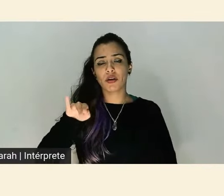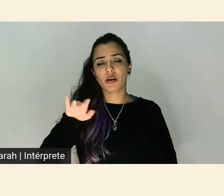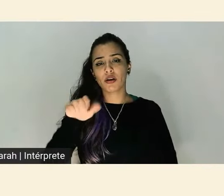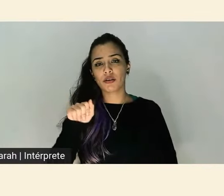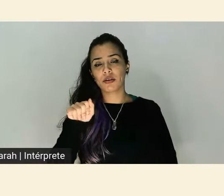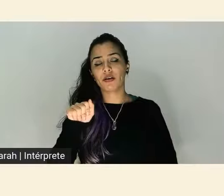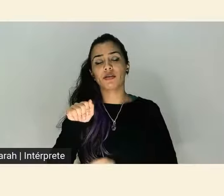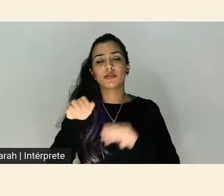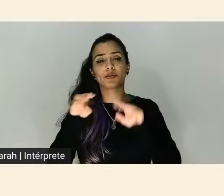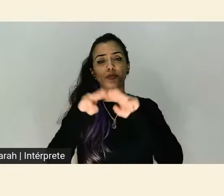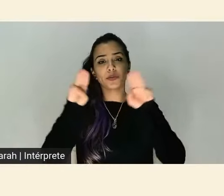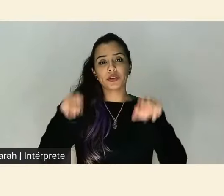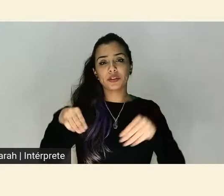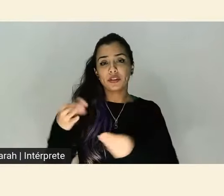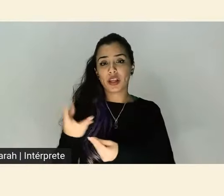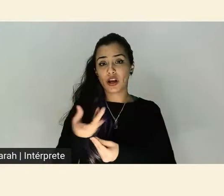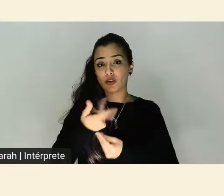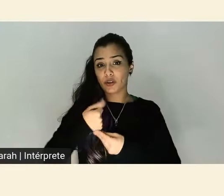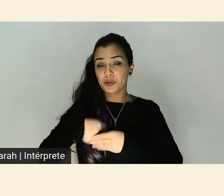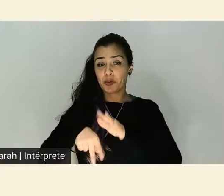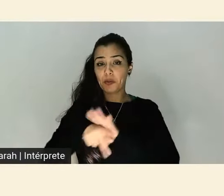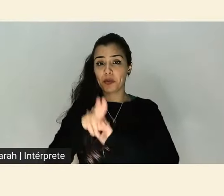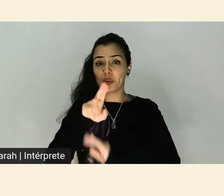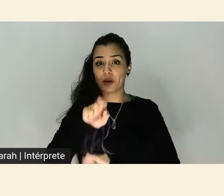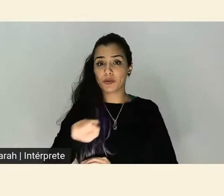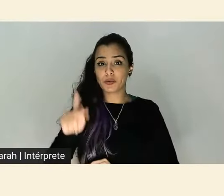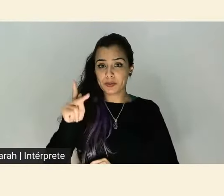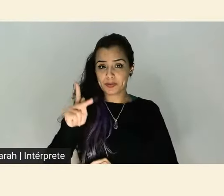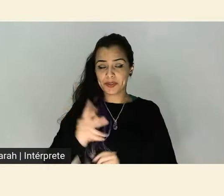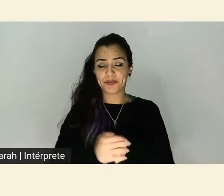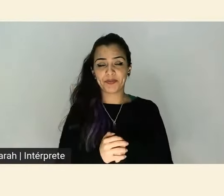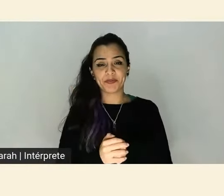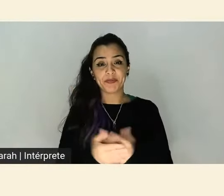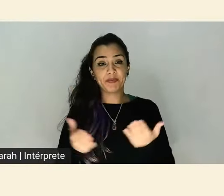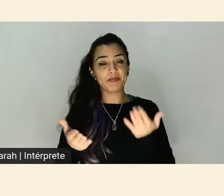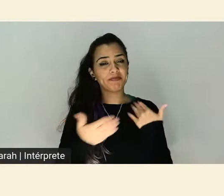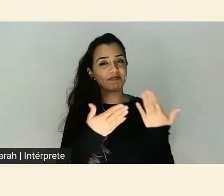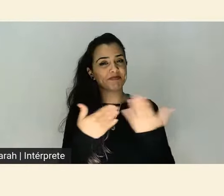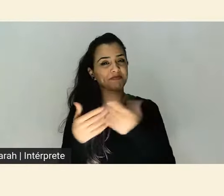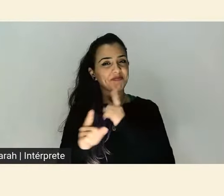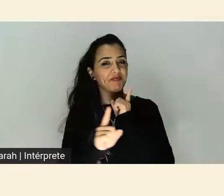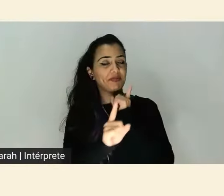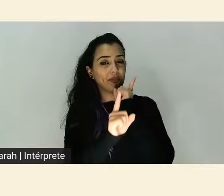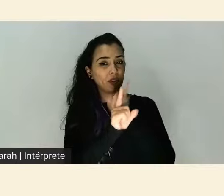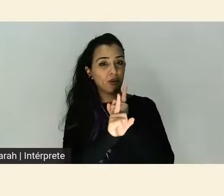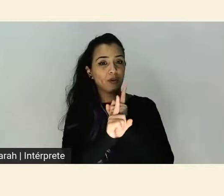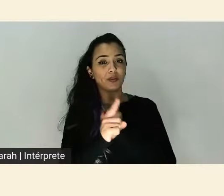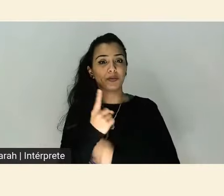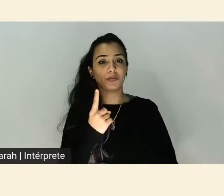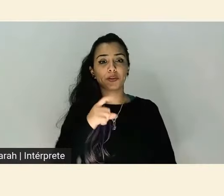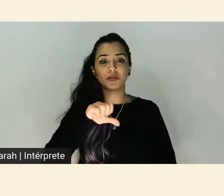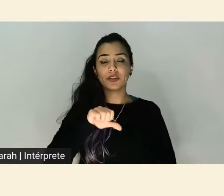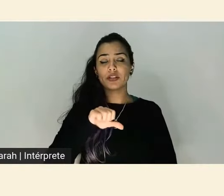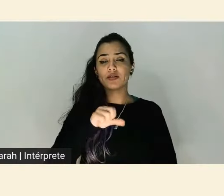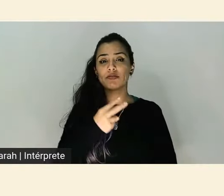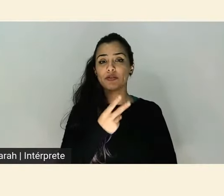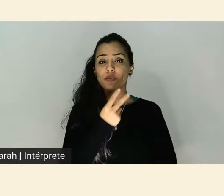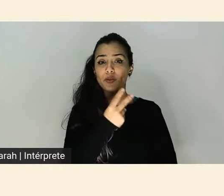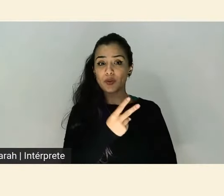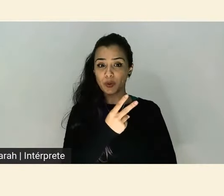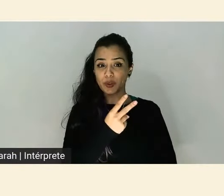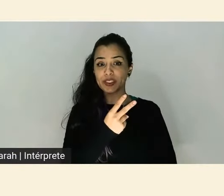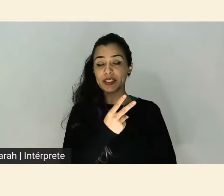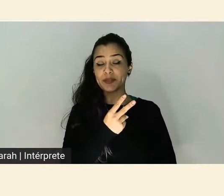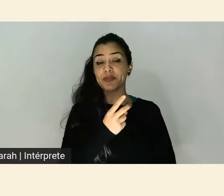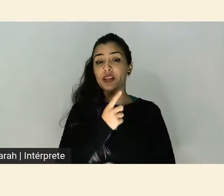USP. Bem, o ciclo de encontros 1922, Modernismos em Debate, tem